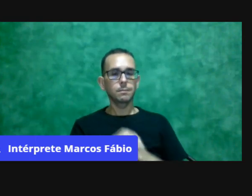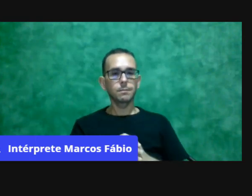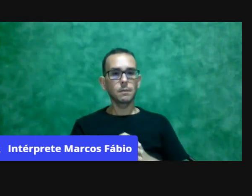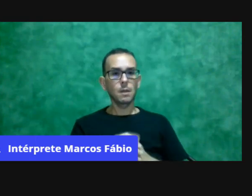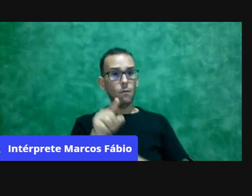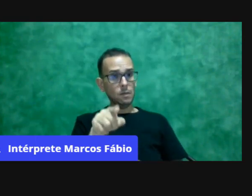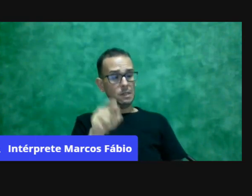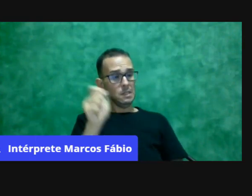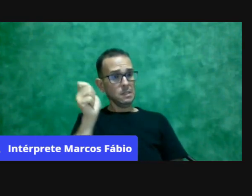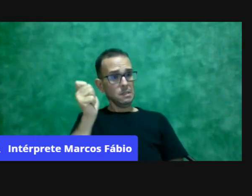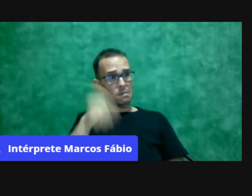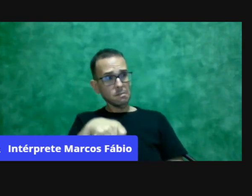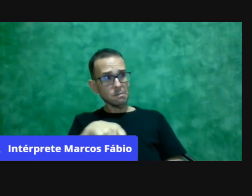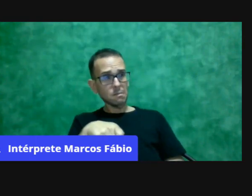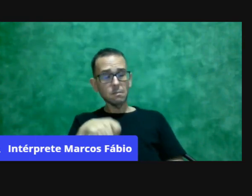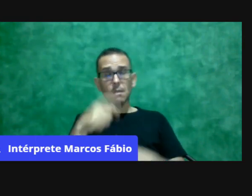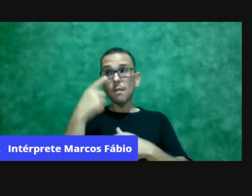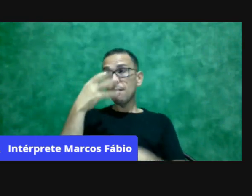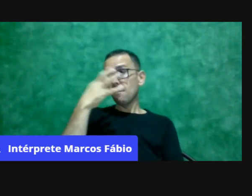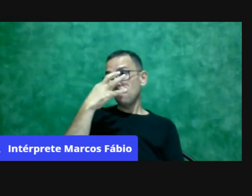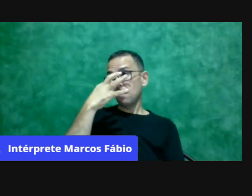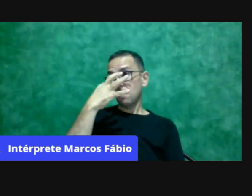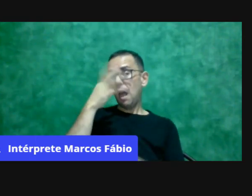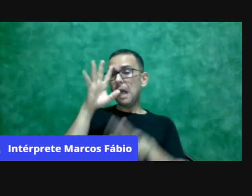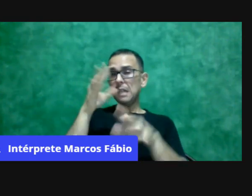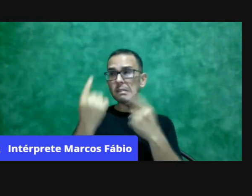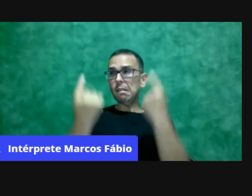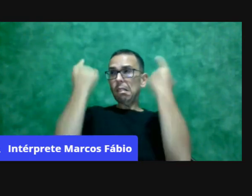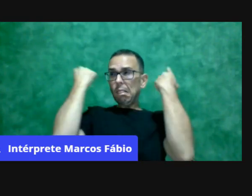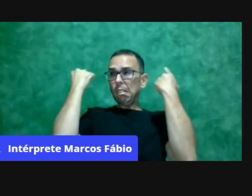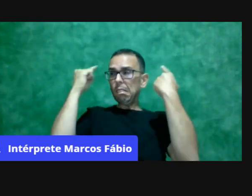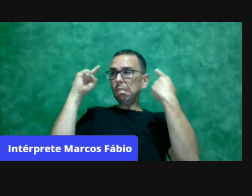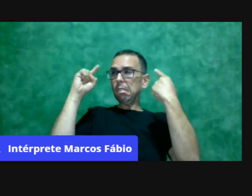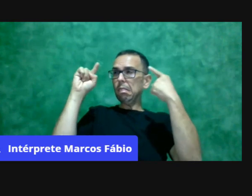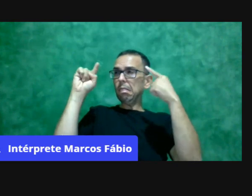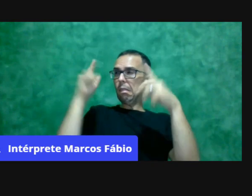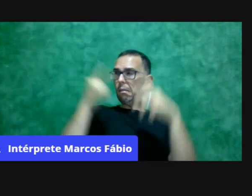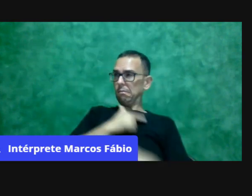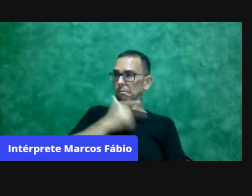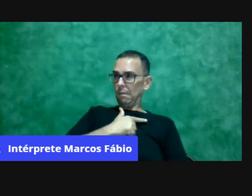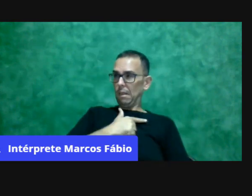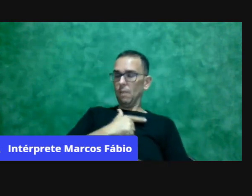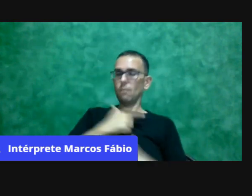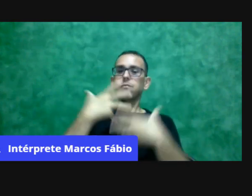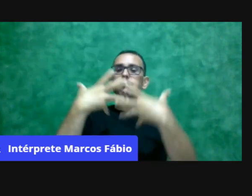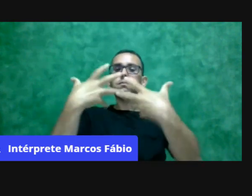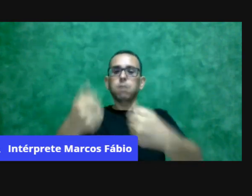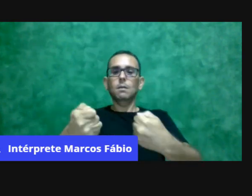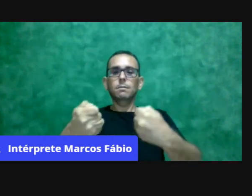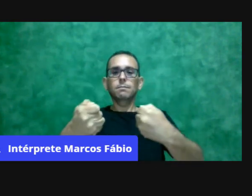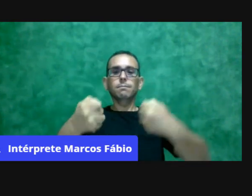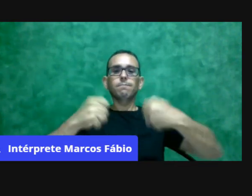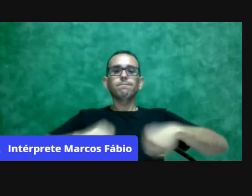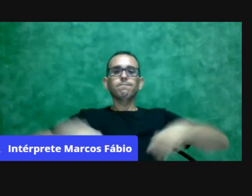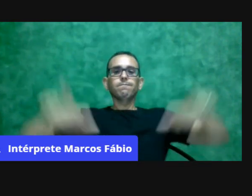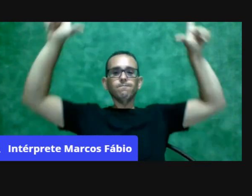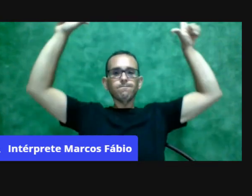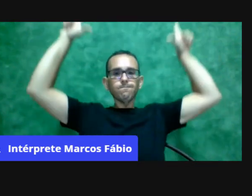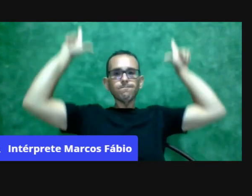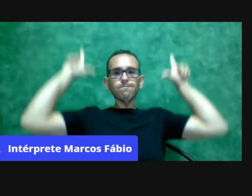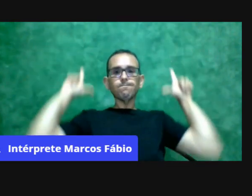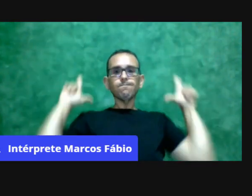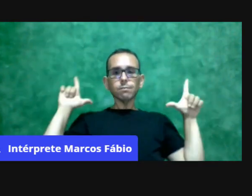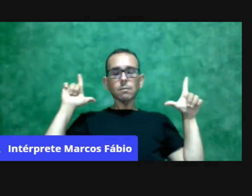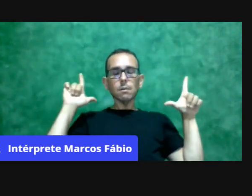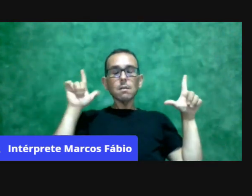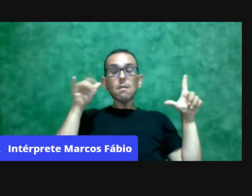claro, você vai ver se não está feio, a sua parede às vezes está muito feia, você quer tampar, vamos tampar de alguma forma, mas cuidado com